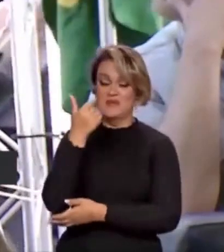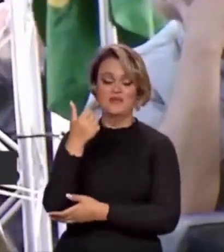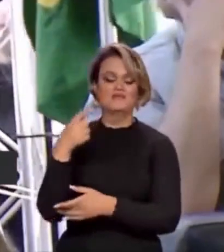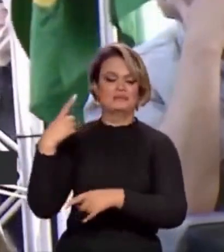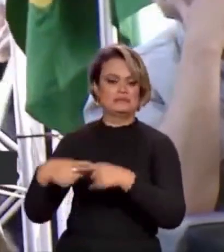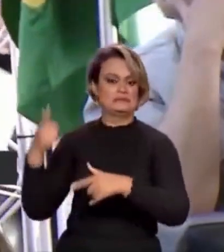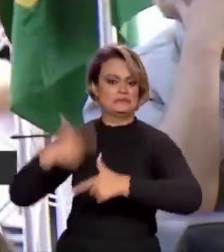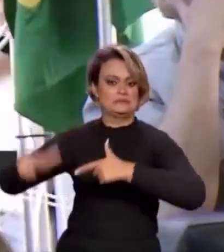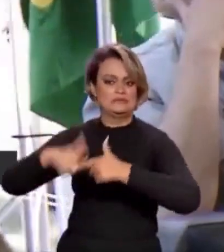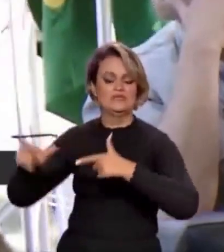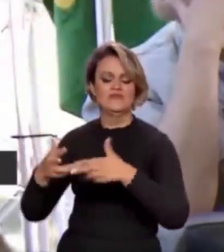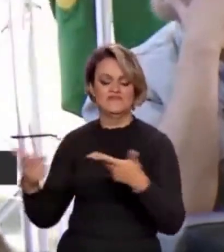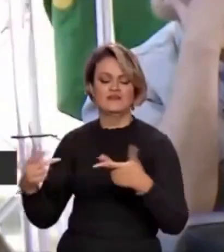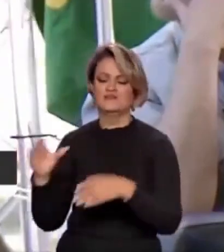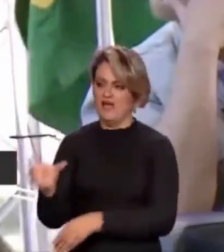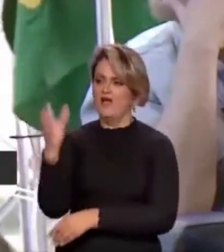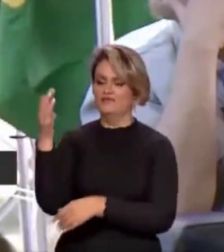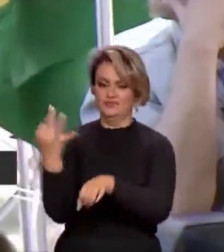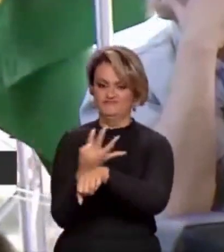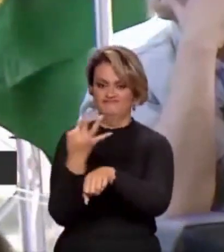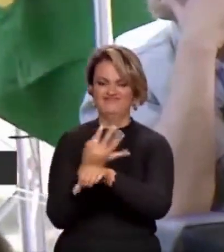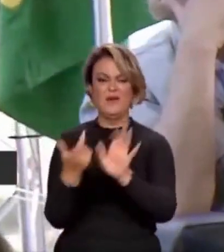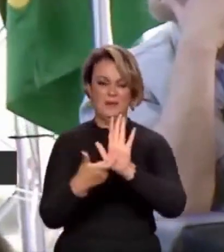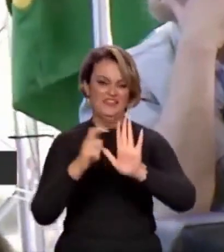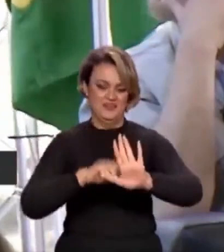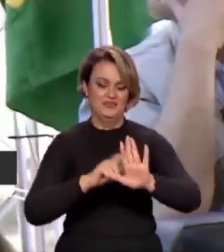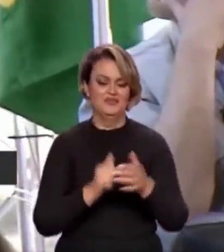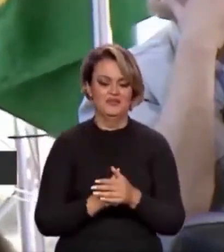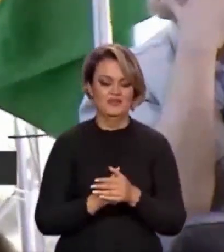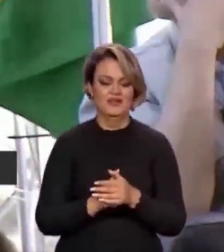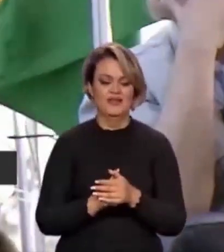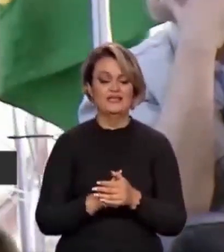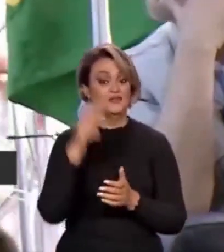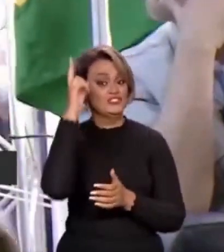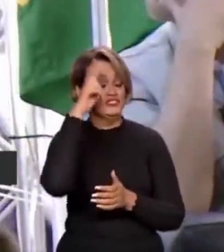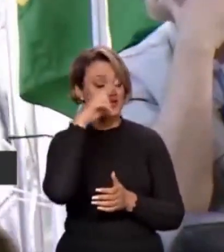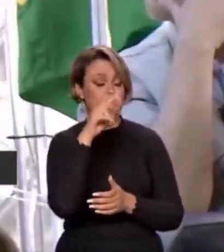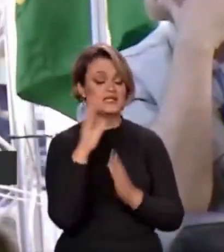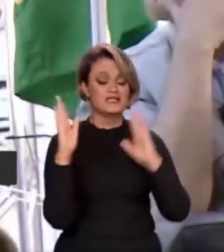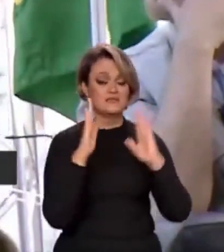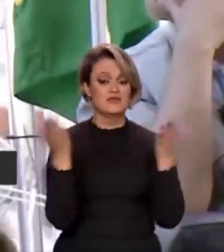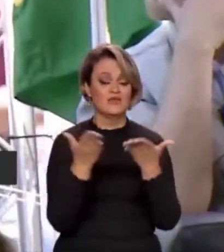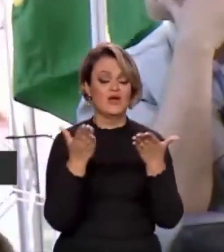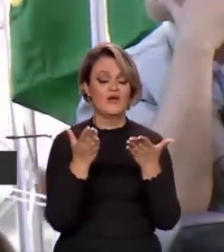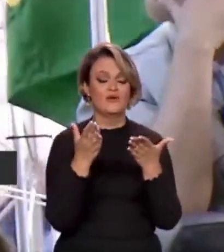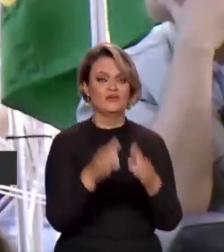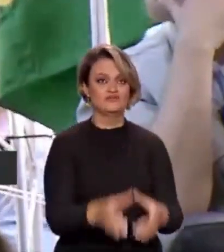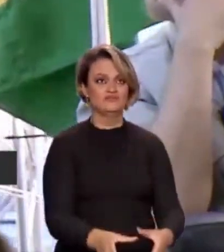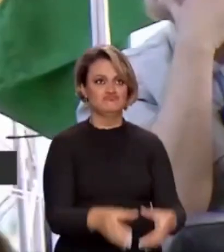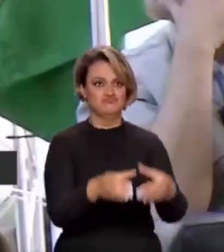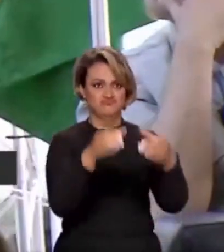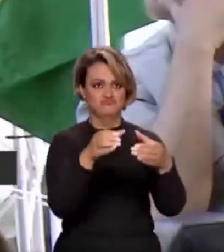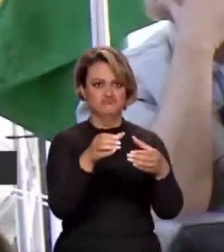E esse é o momento das árvores fortes se colocarem na